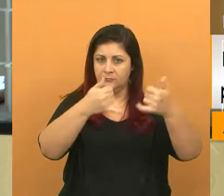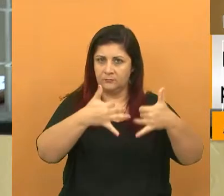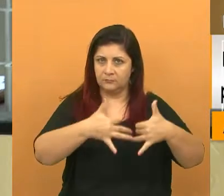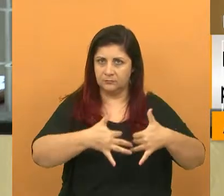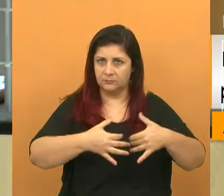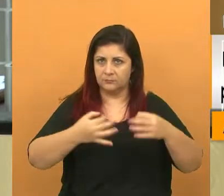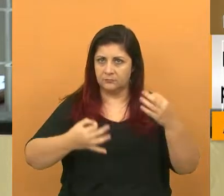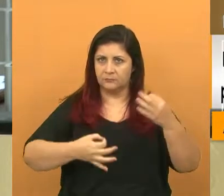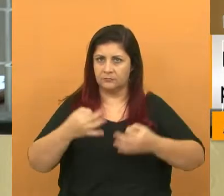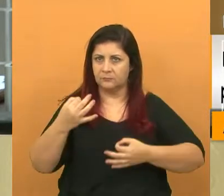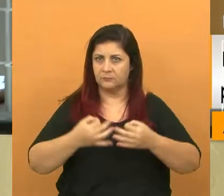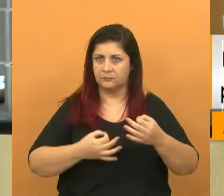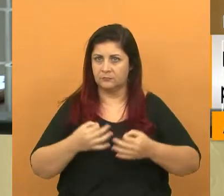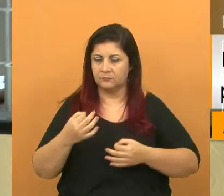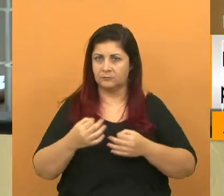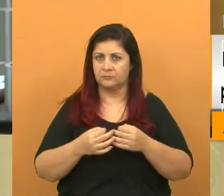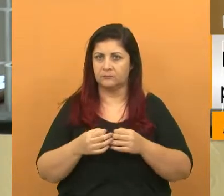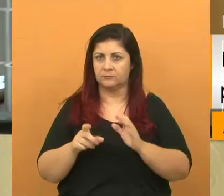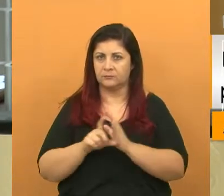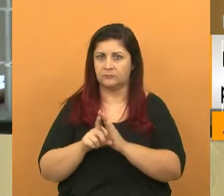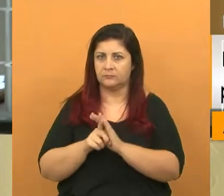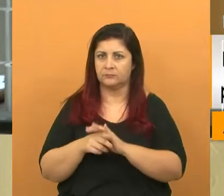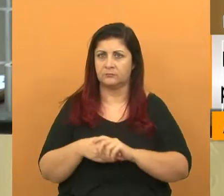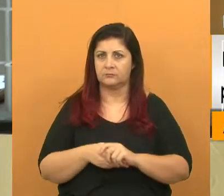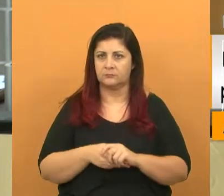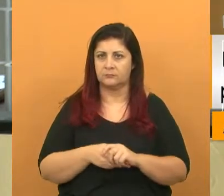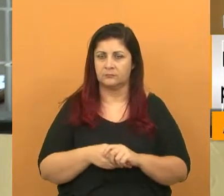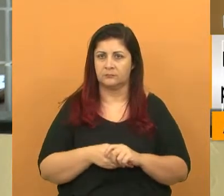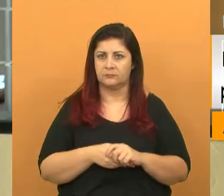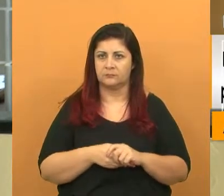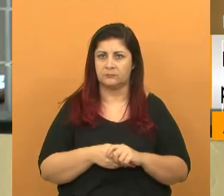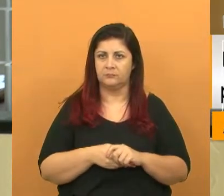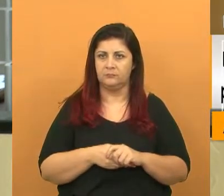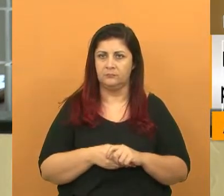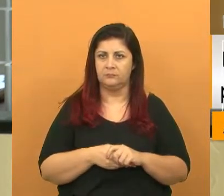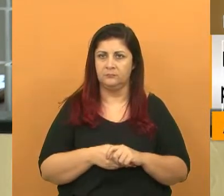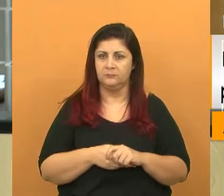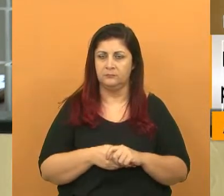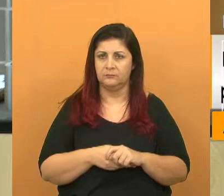do Legislativo. Autoria, vereadora doutora Márcia.